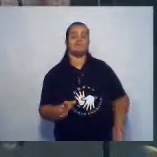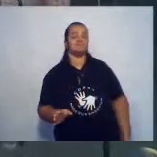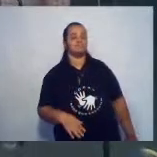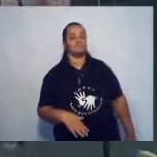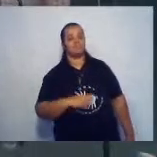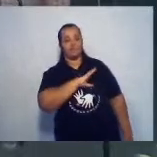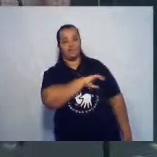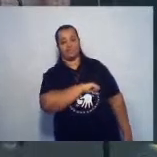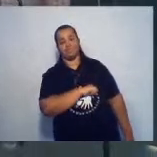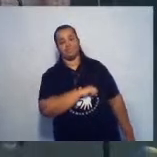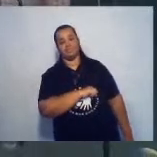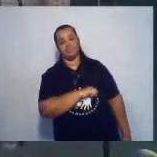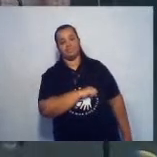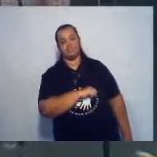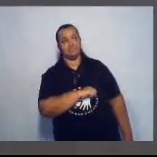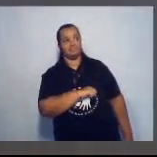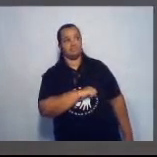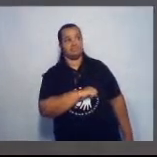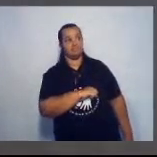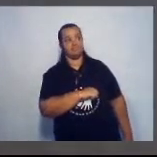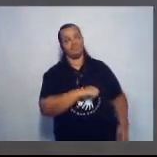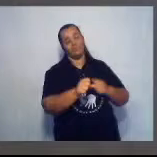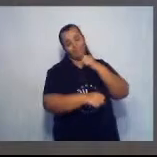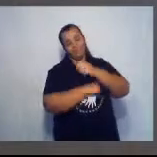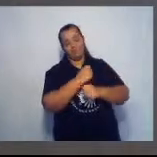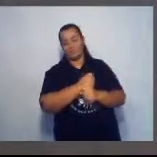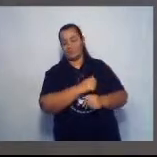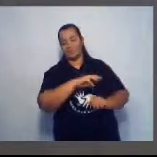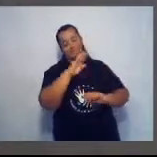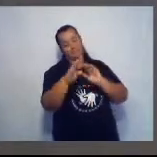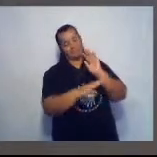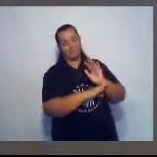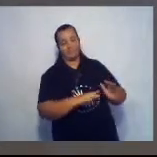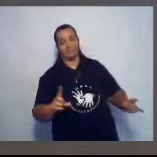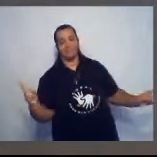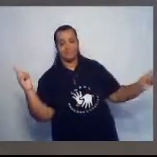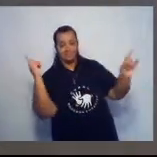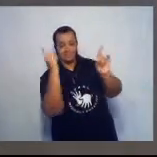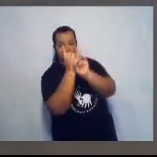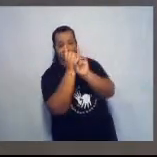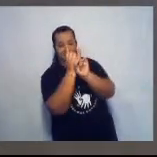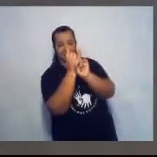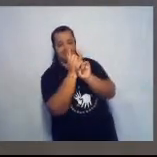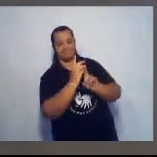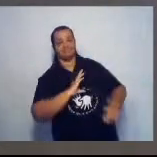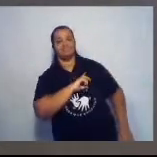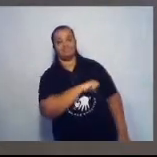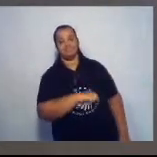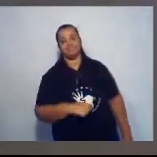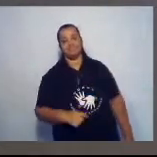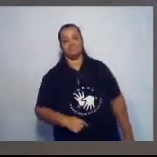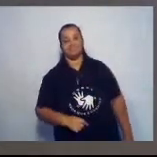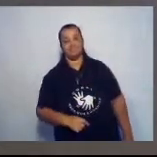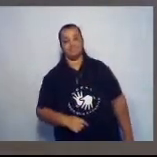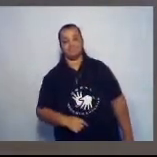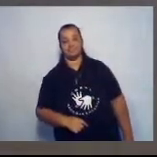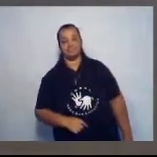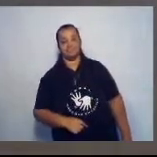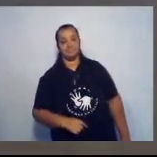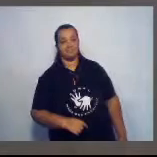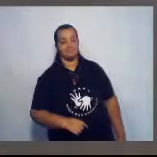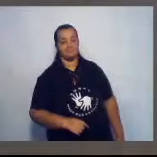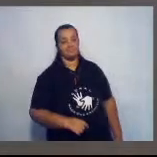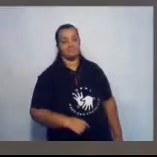bem com o seu amor. Se não, ainda tem o decorrer do ano para encontrar um amor e se apaixonar. Essa próxima música, então, vai para os